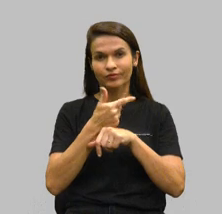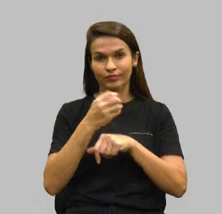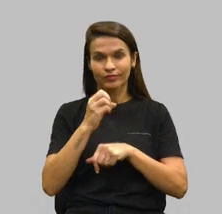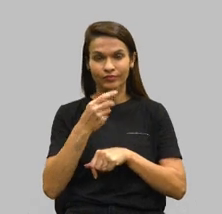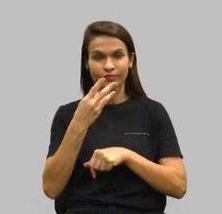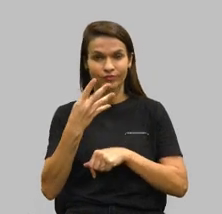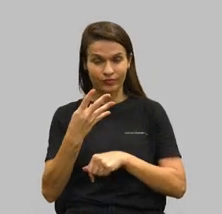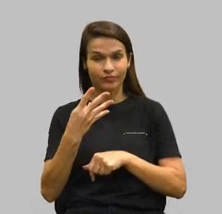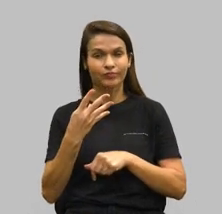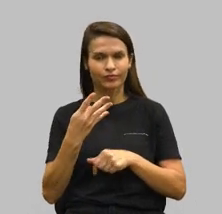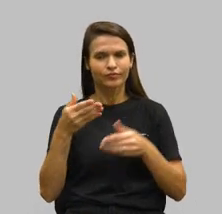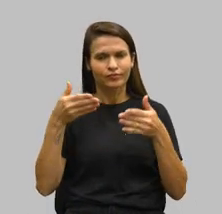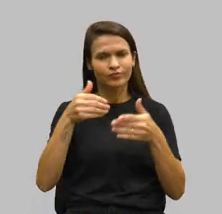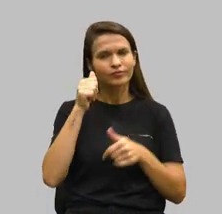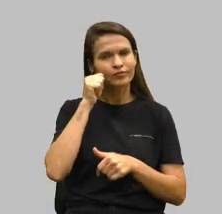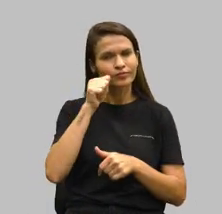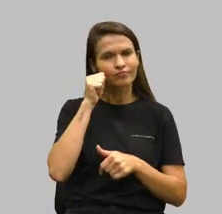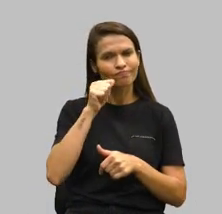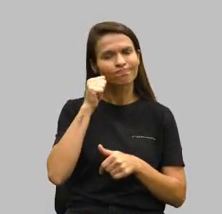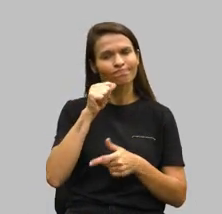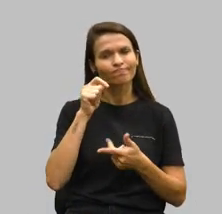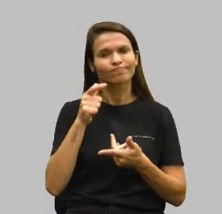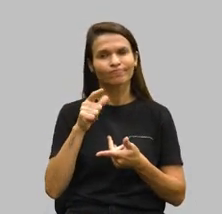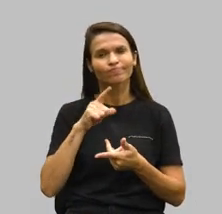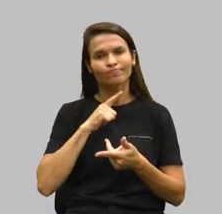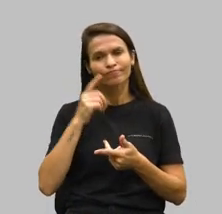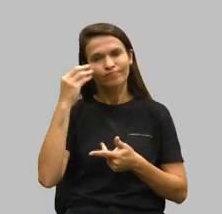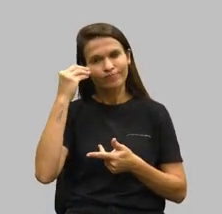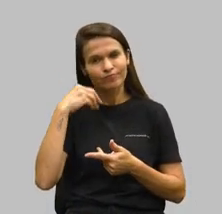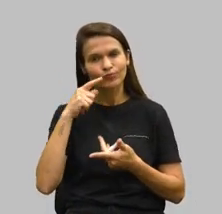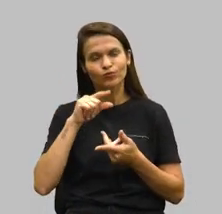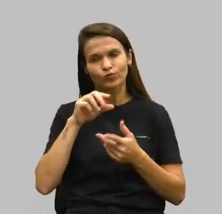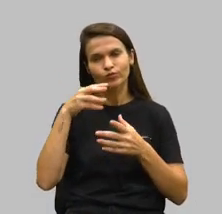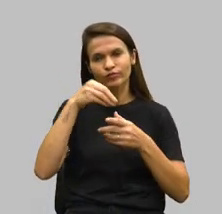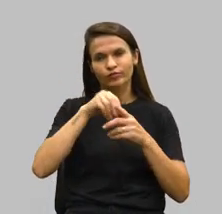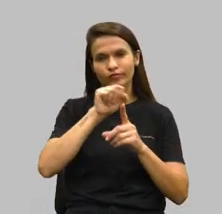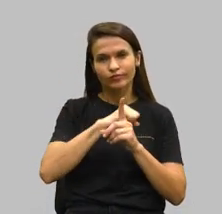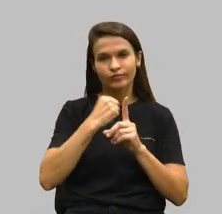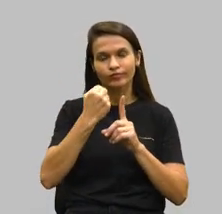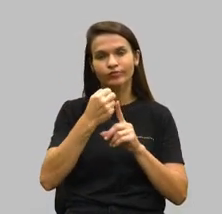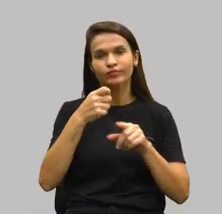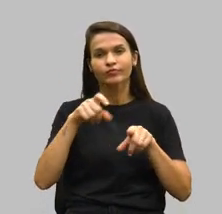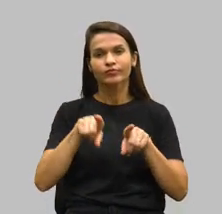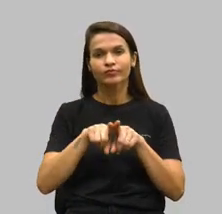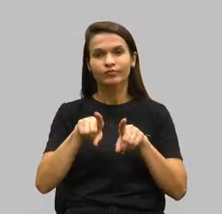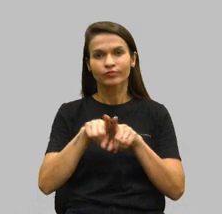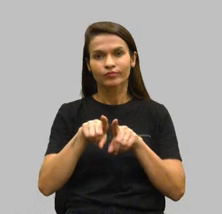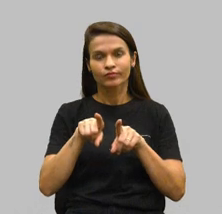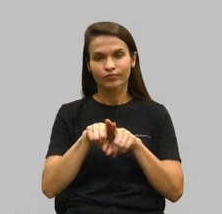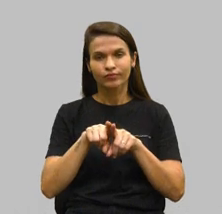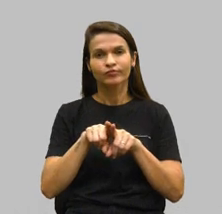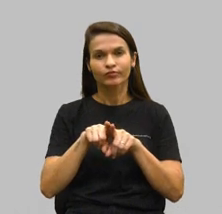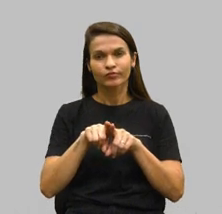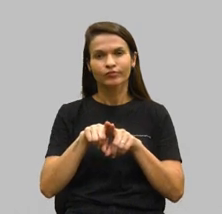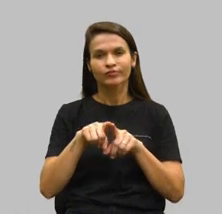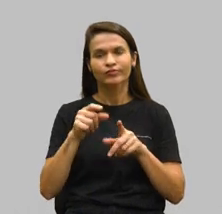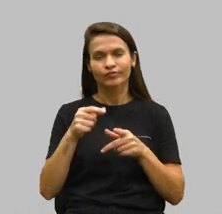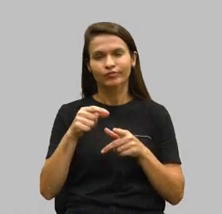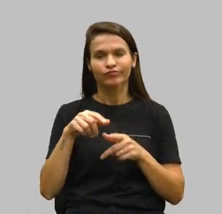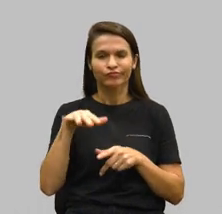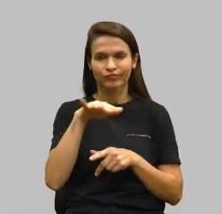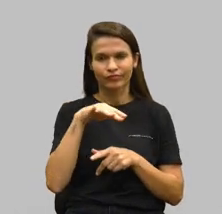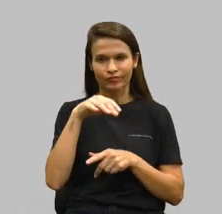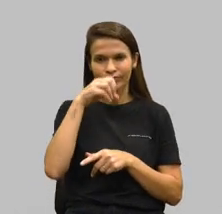mulheres em situação de vulnerabilidade social e também violação de em situação de violência doméstica